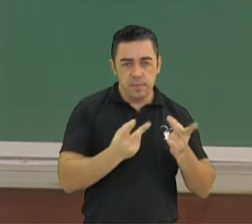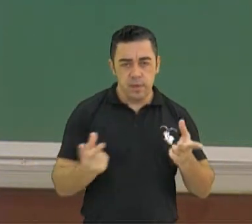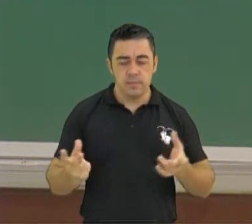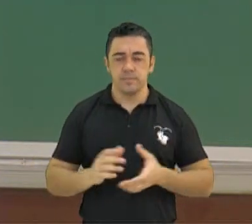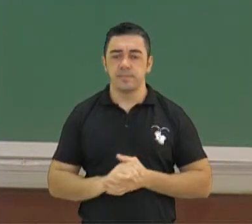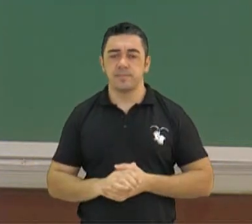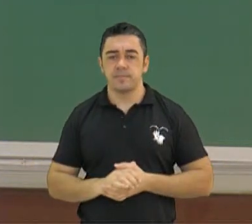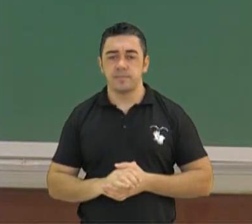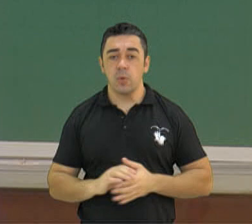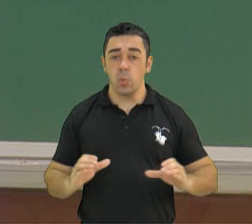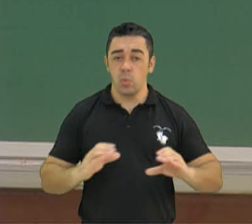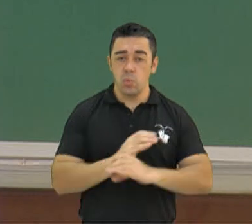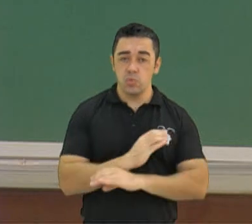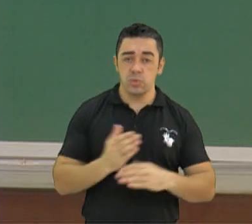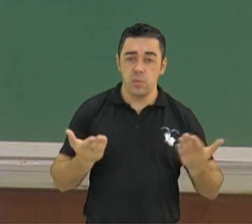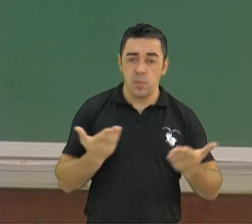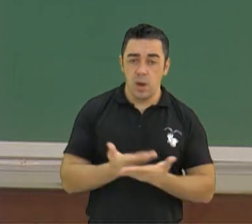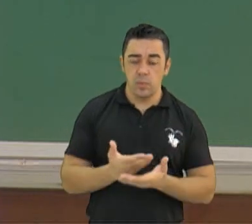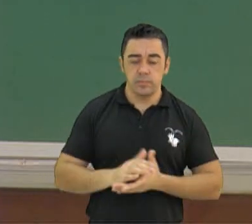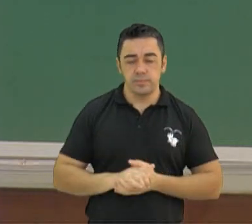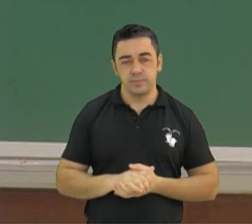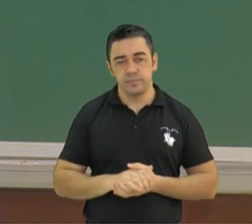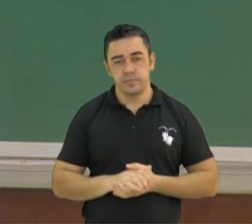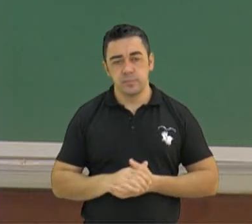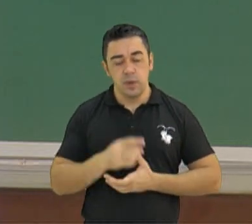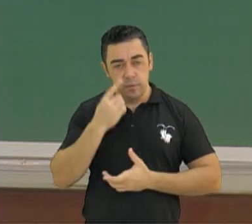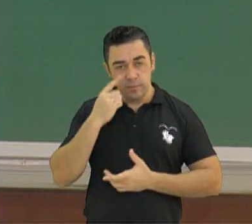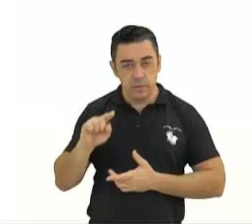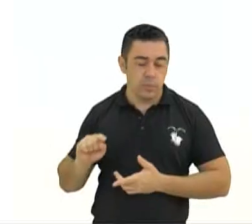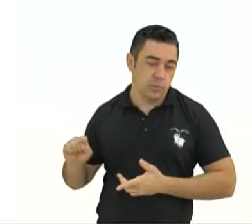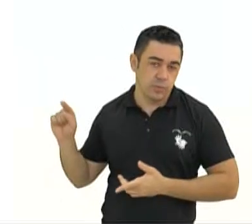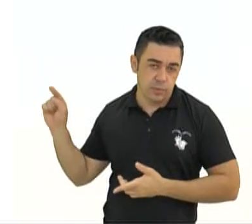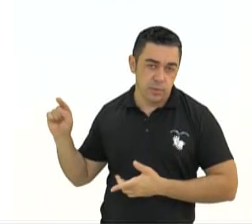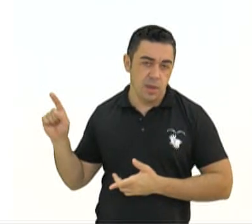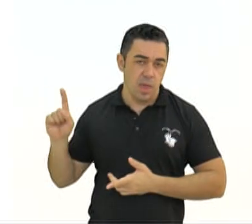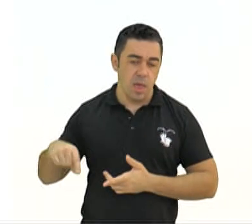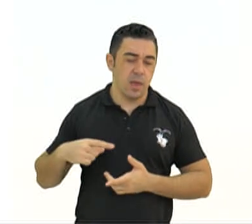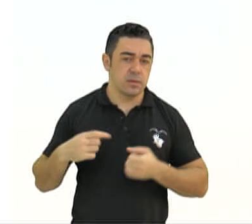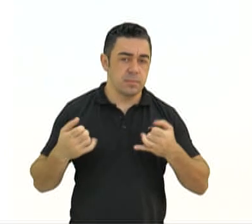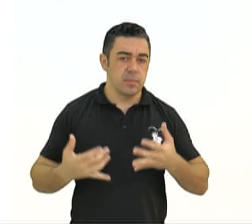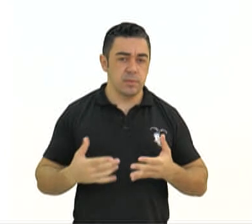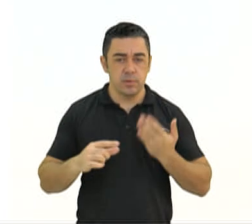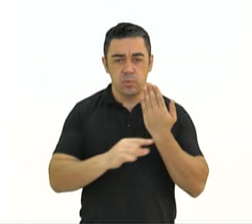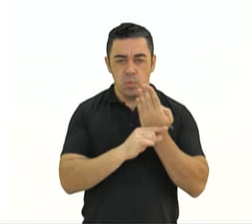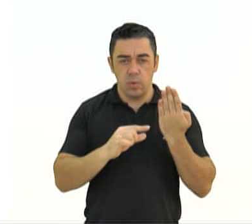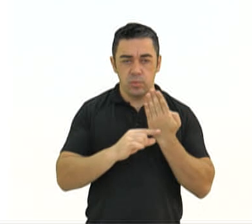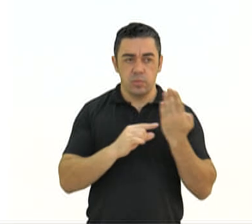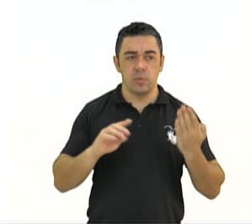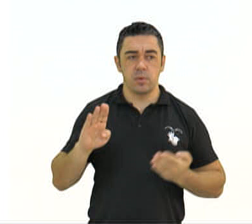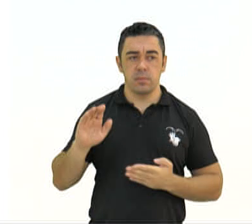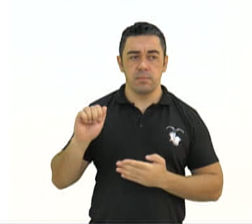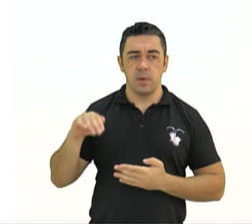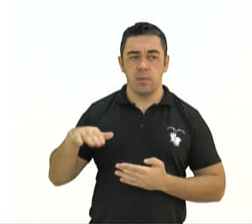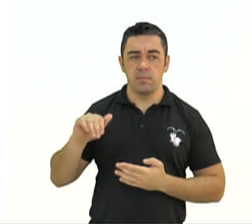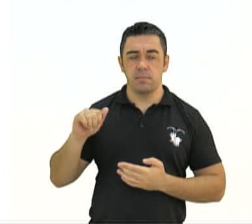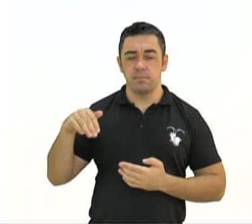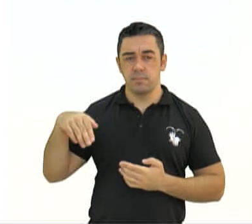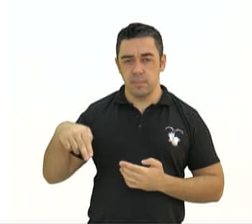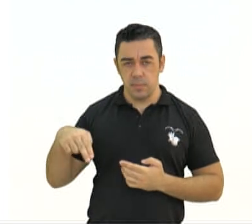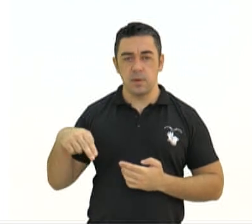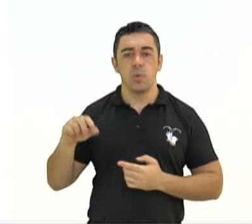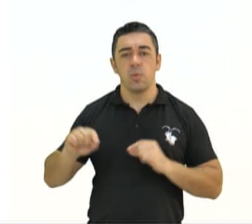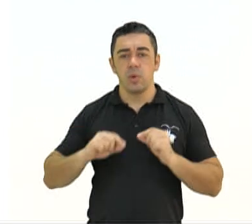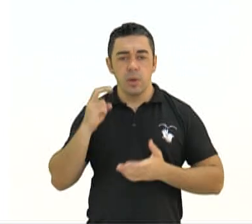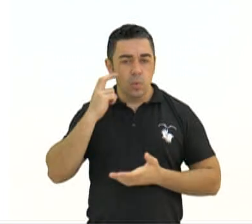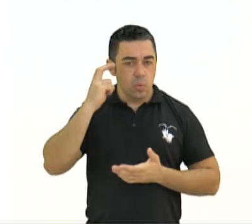Considerações finais, então, da nossa aula. Comentamos nas citações aí de Bauman, a cultura consumista é